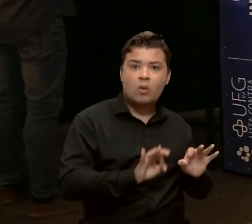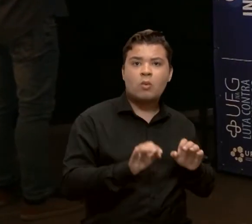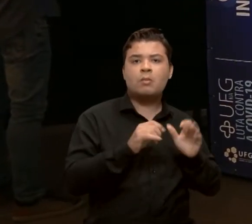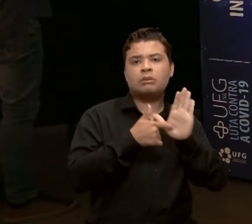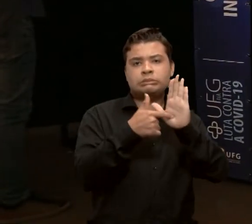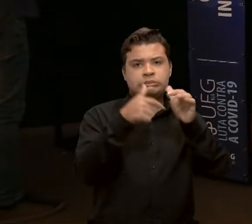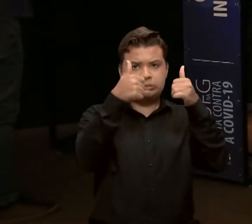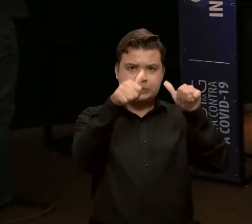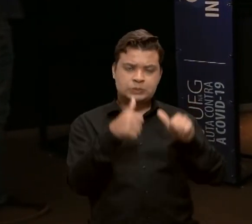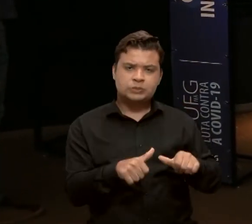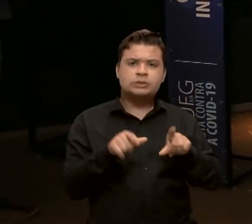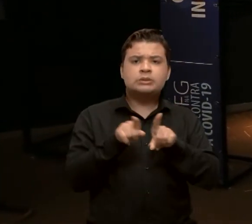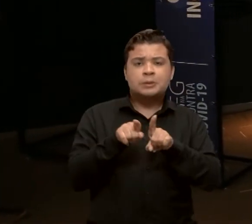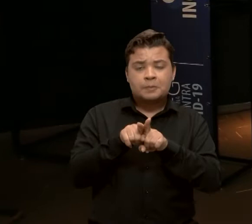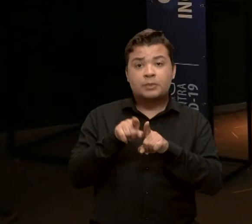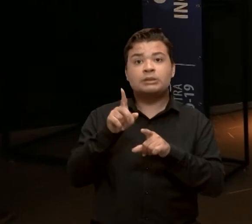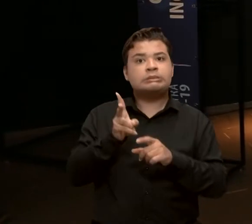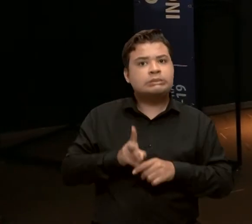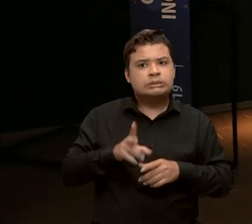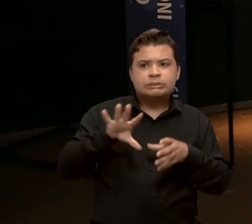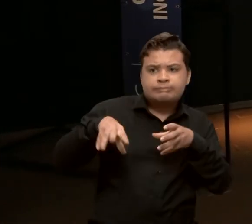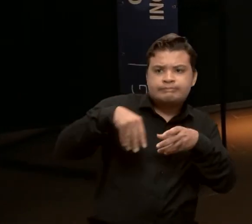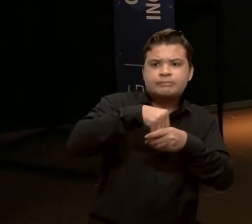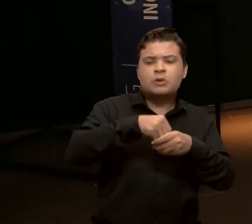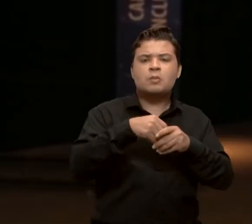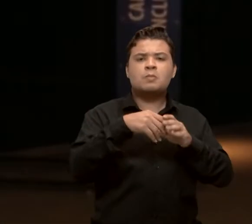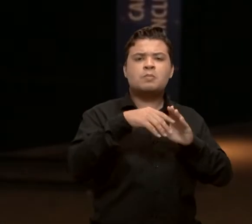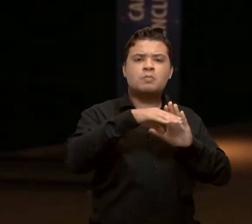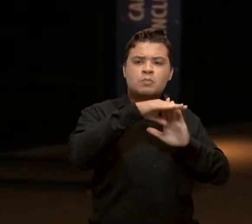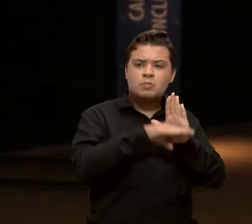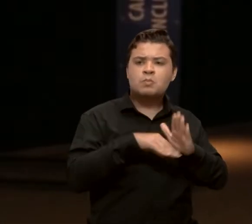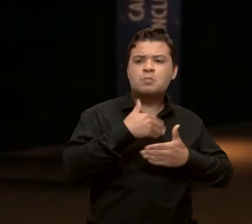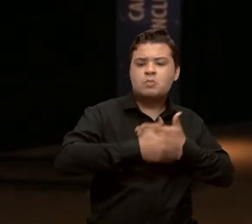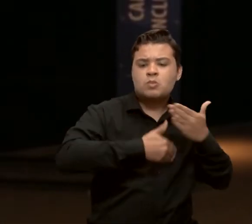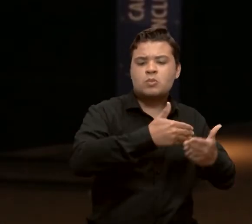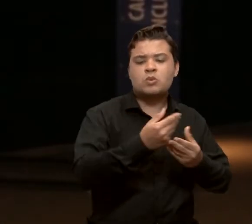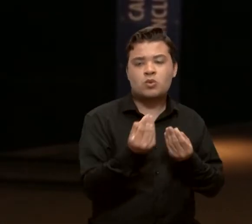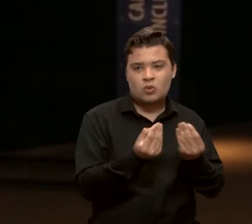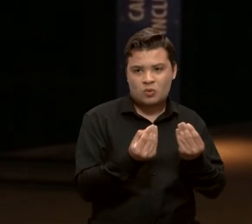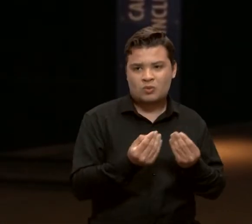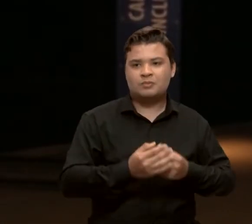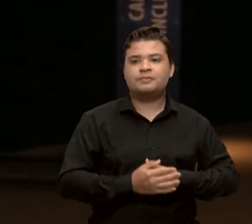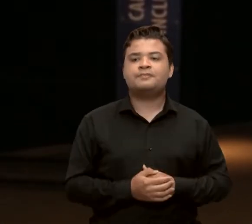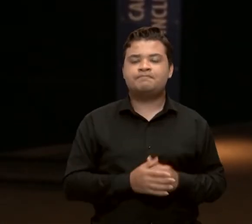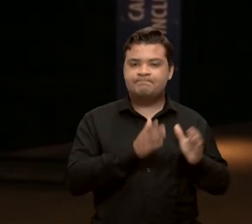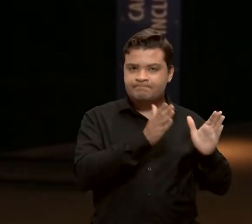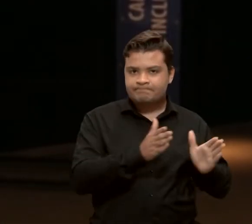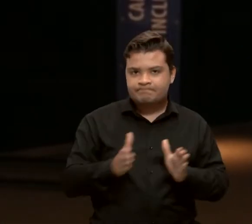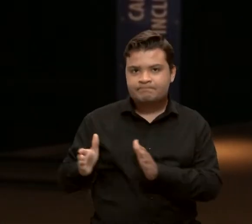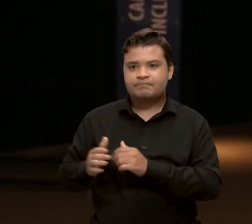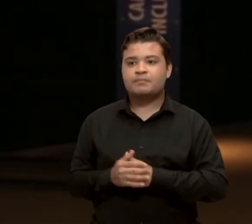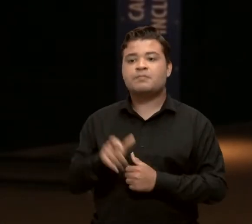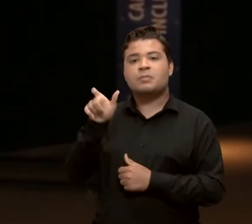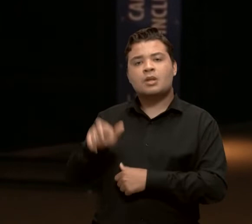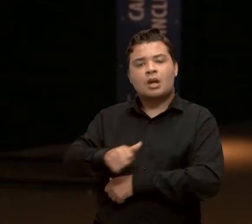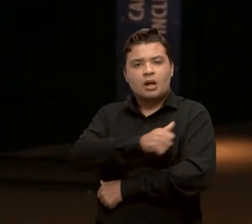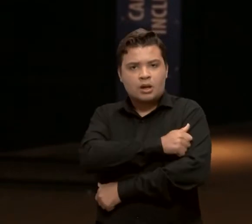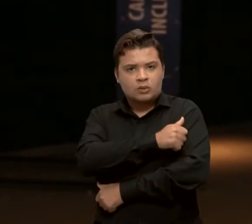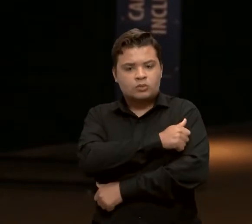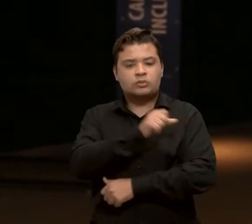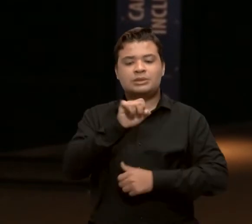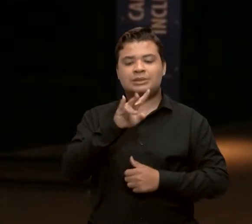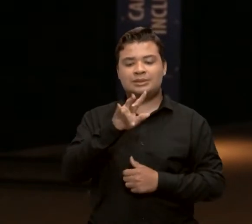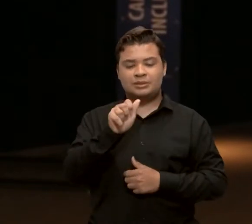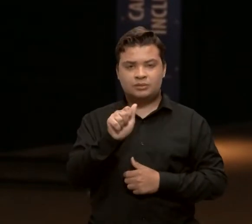de todo o processo desde a concepção. Para a aluna Silvia Soares, apesar do processo ter